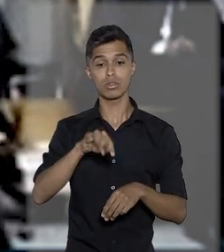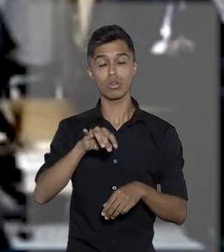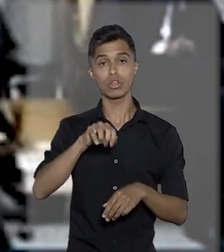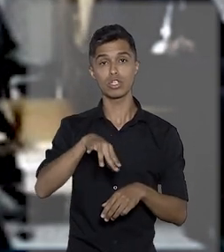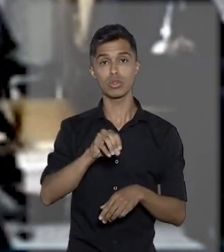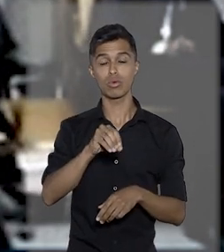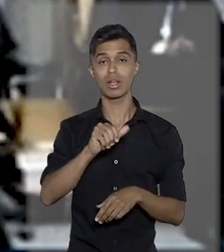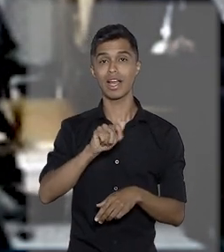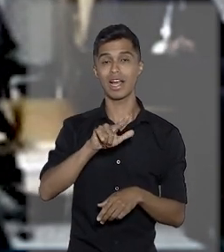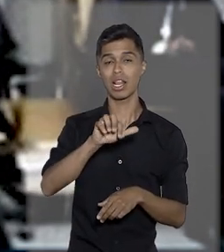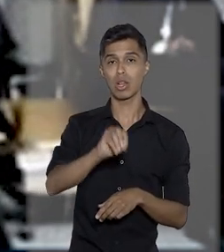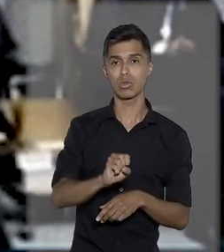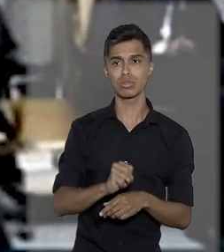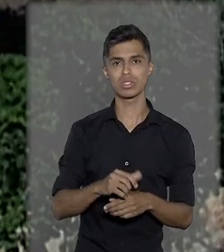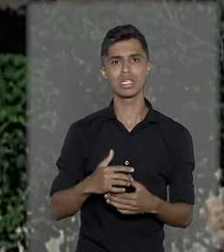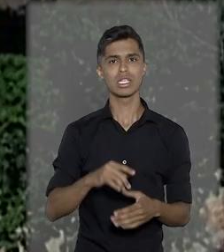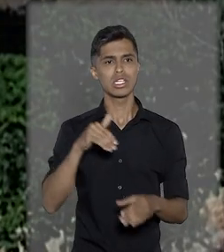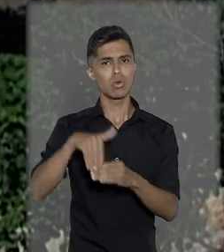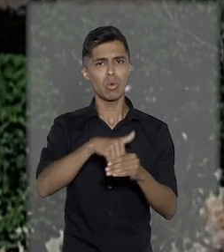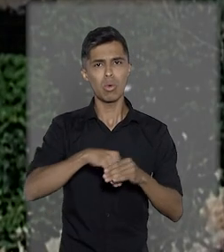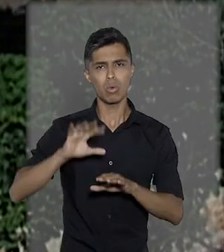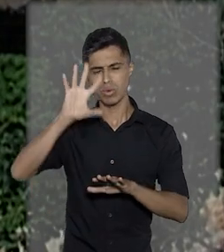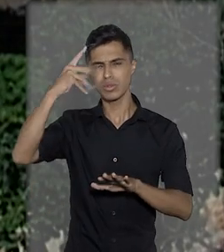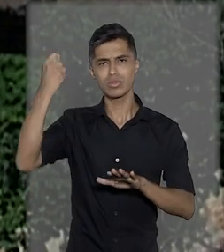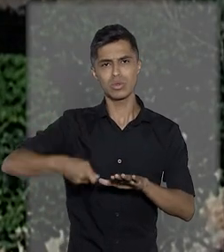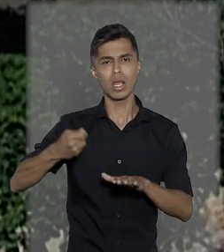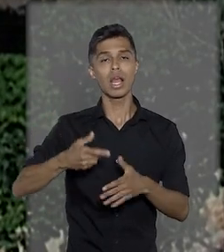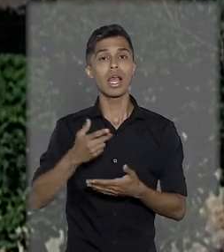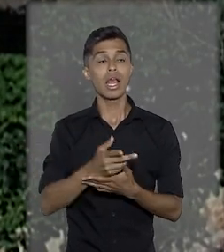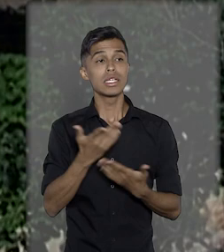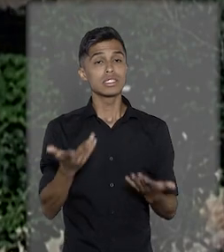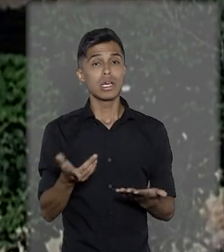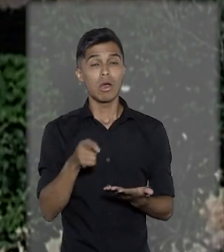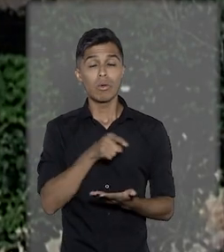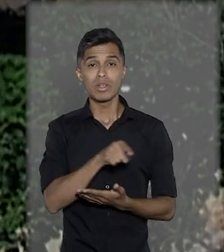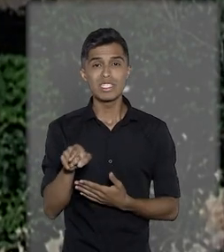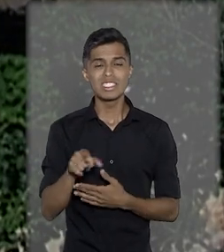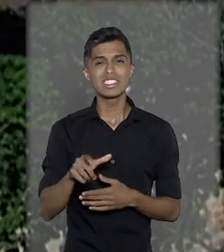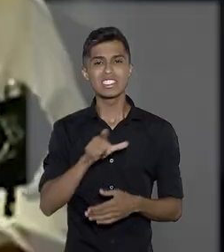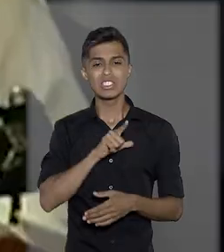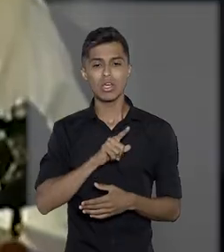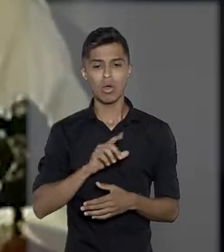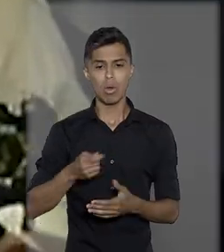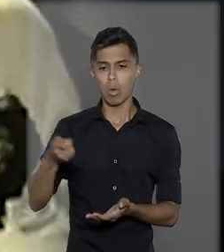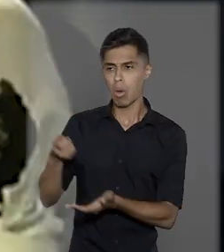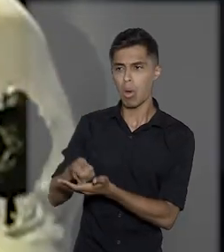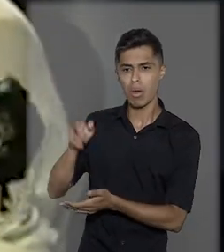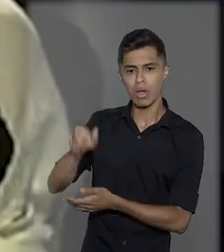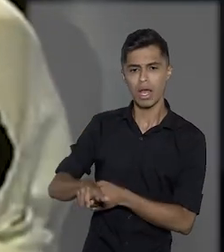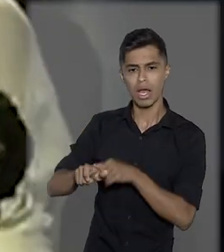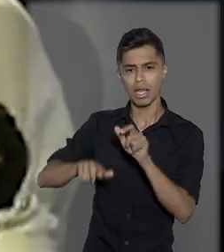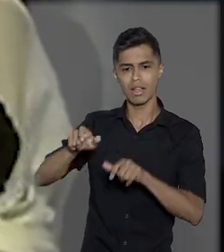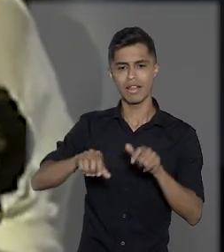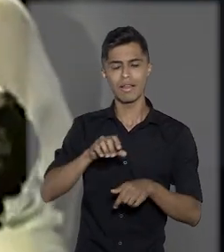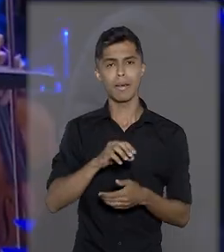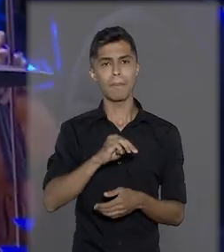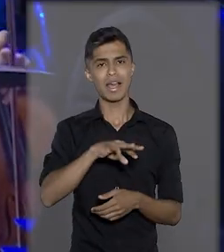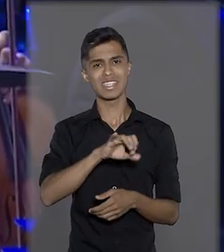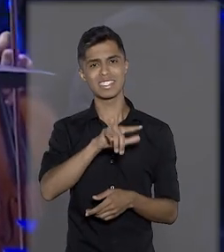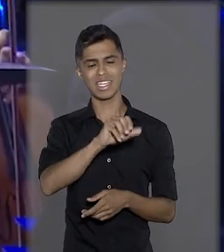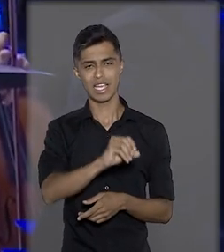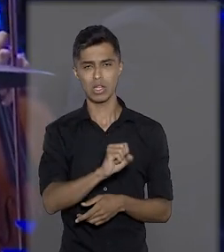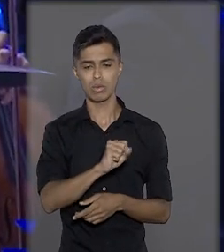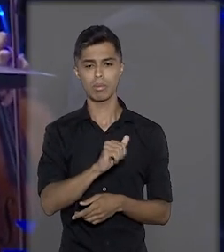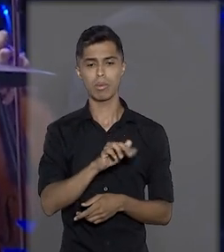Ferreira e anularam acordam em que o Tribunal de Justiça do Rio de Janeiro havia condenado os músicos dado villa-lobos